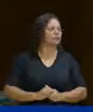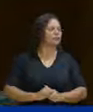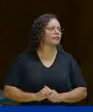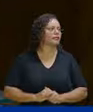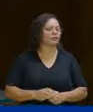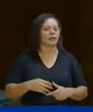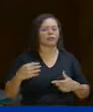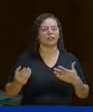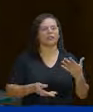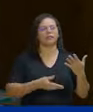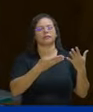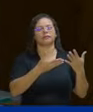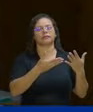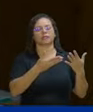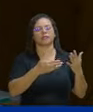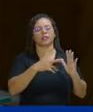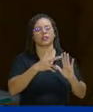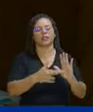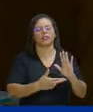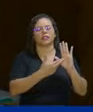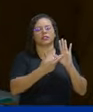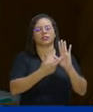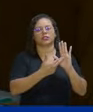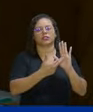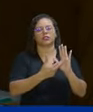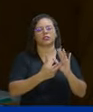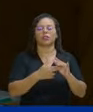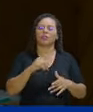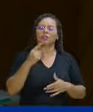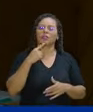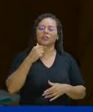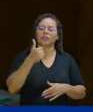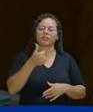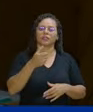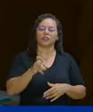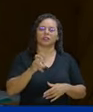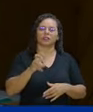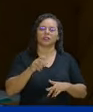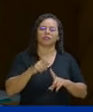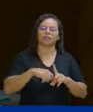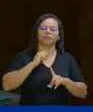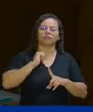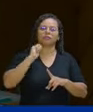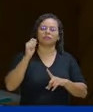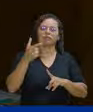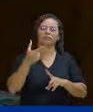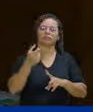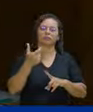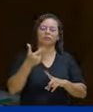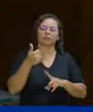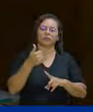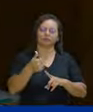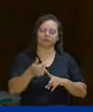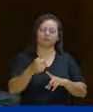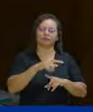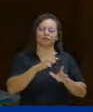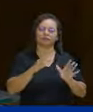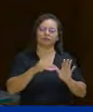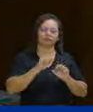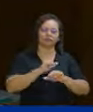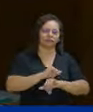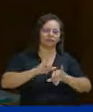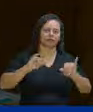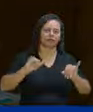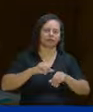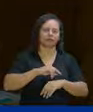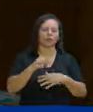Relator, ministro Sérgio Silveira Banhos, de 15/4/2021, publicado em 3/5/2021. Mais